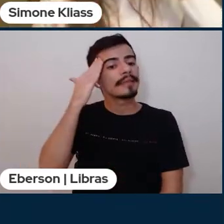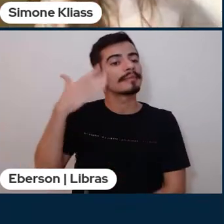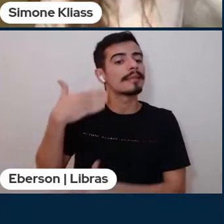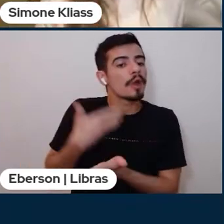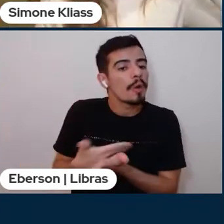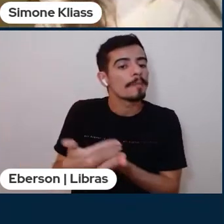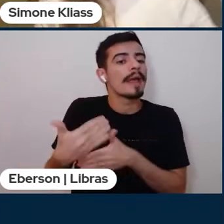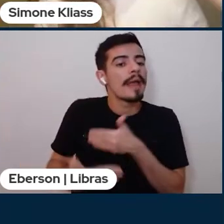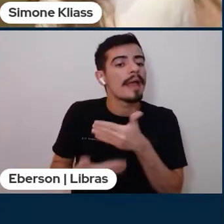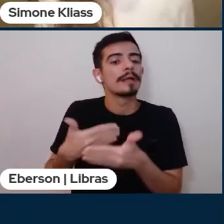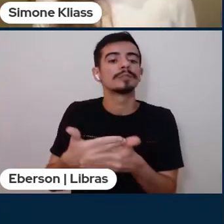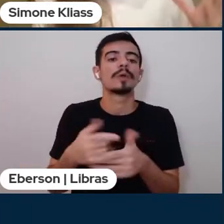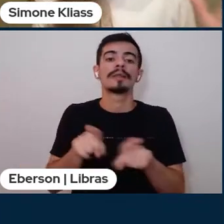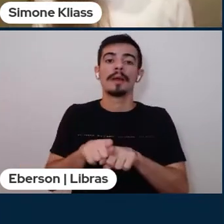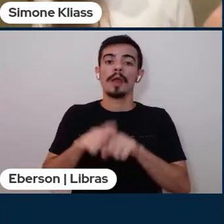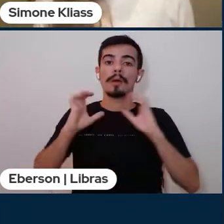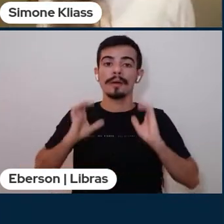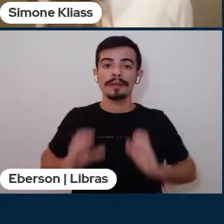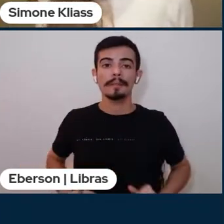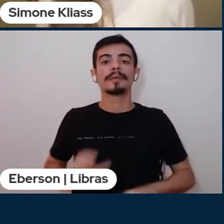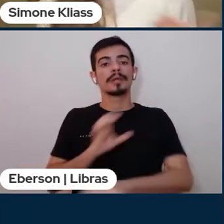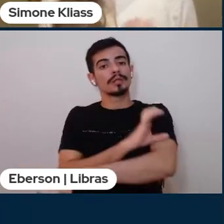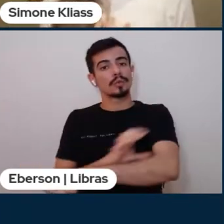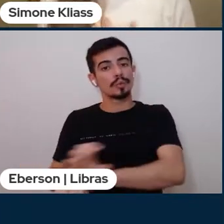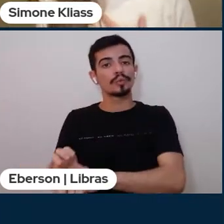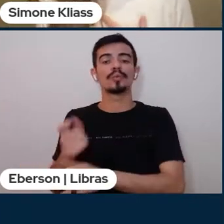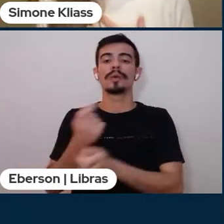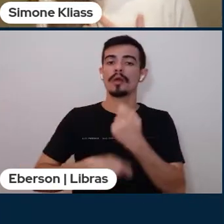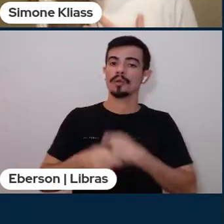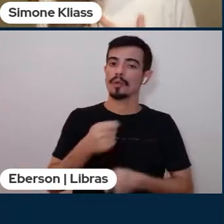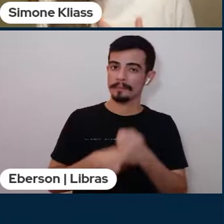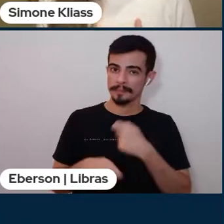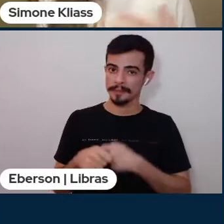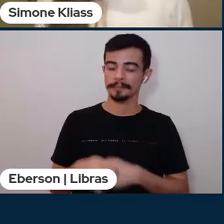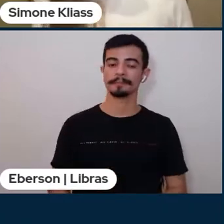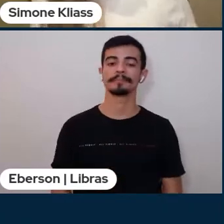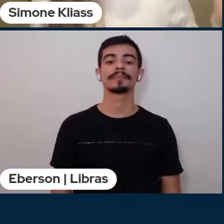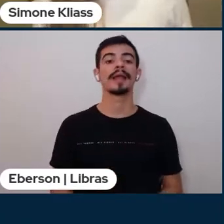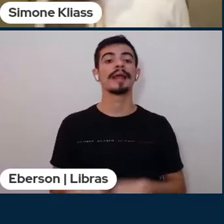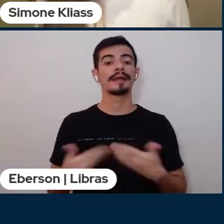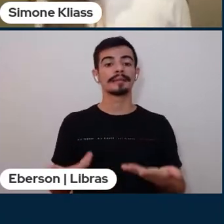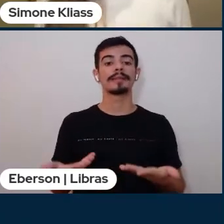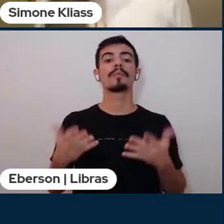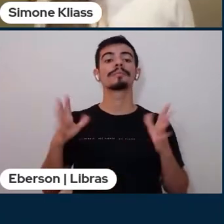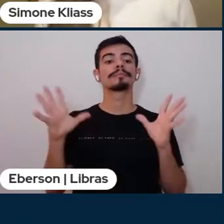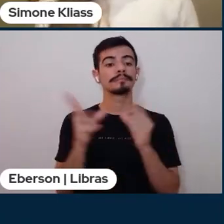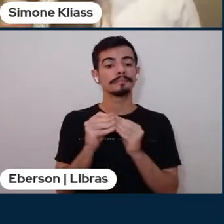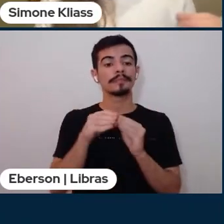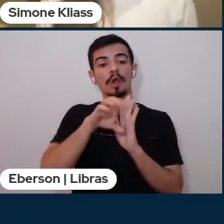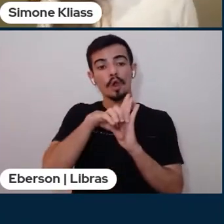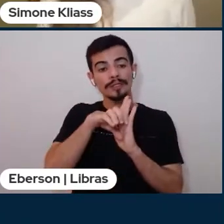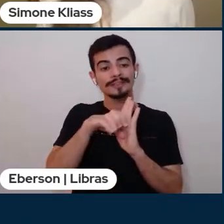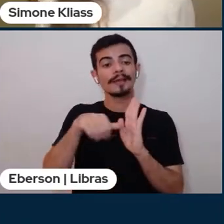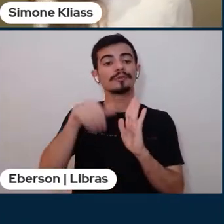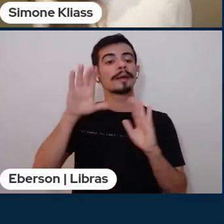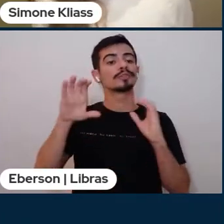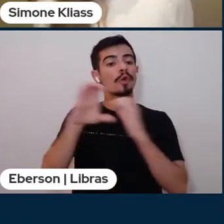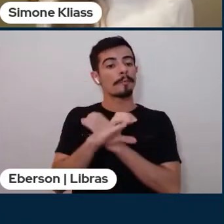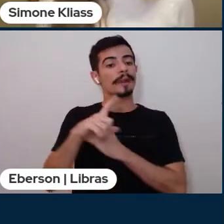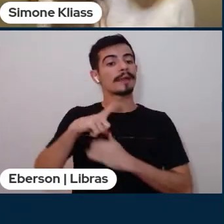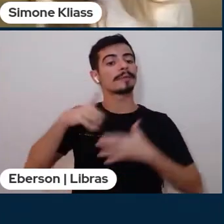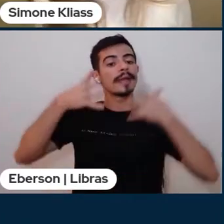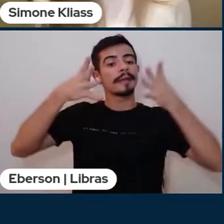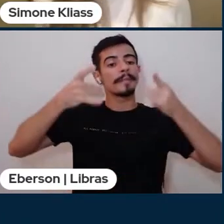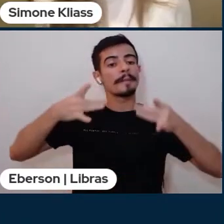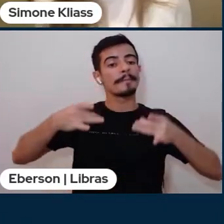comportamento economia e a definição mais completa que eu é justamente dele porque traz alguns elementos fundamentais